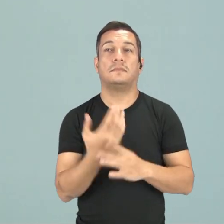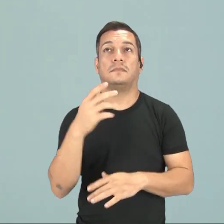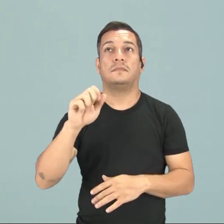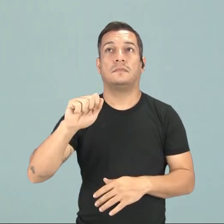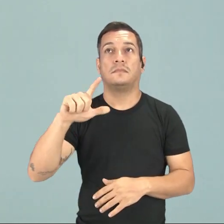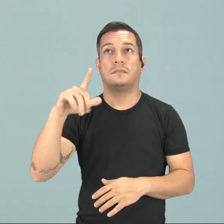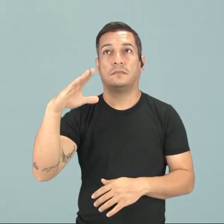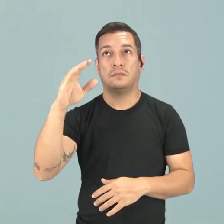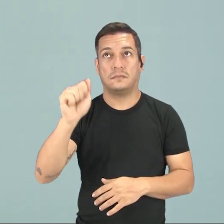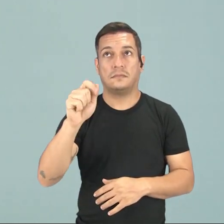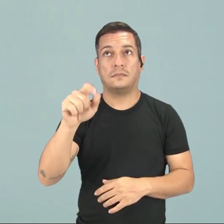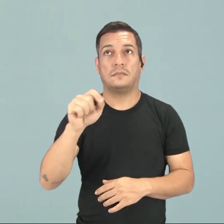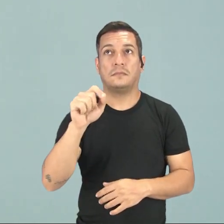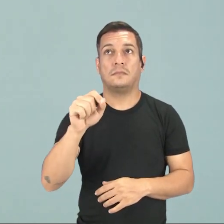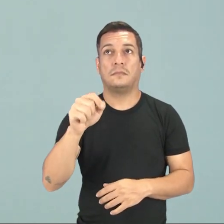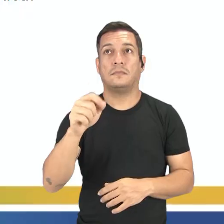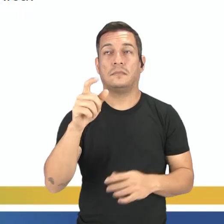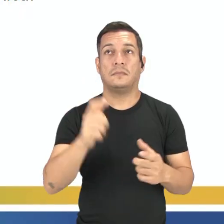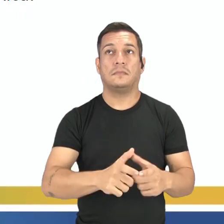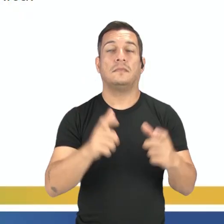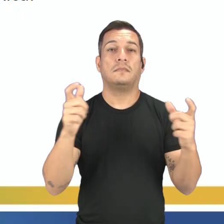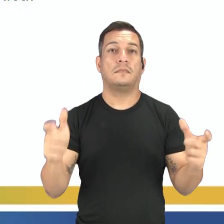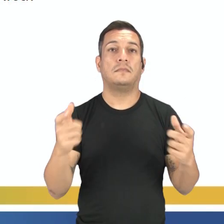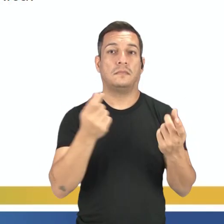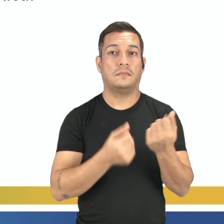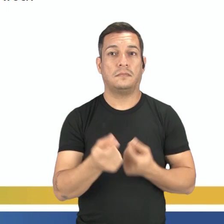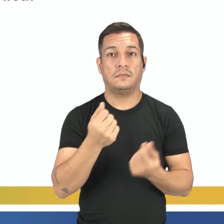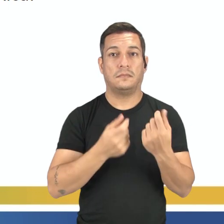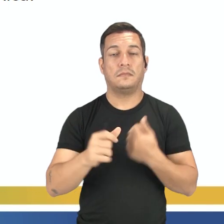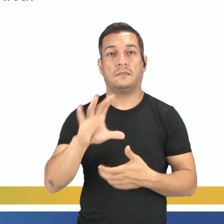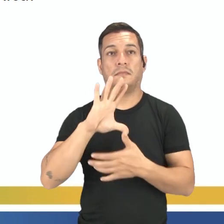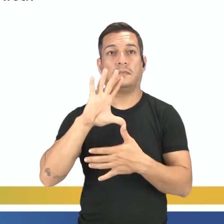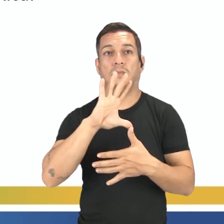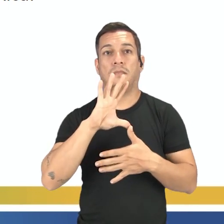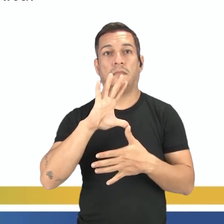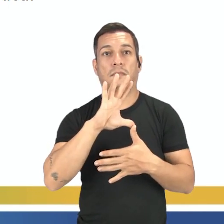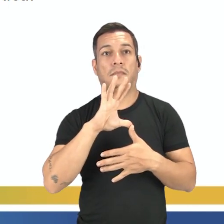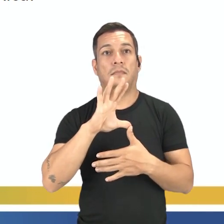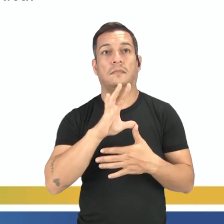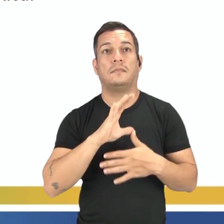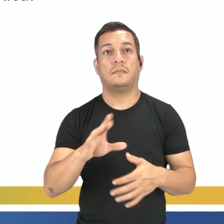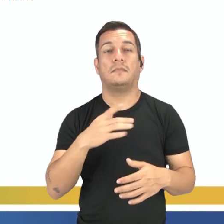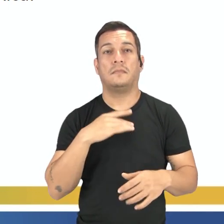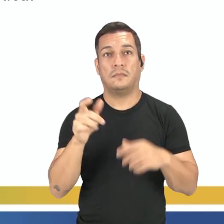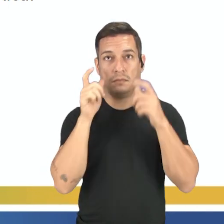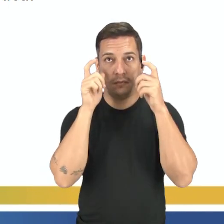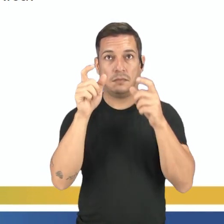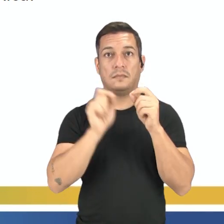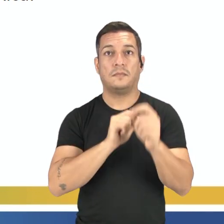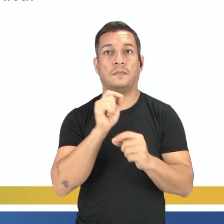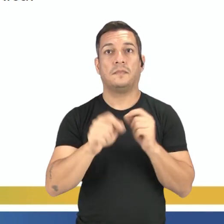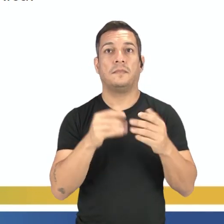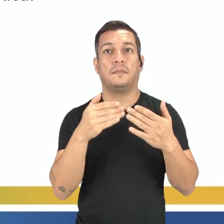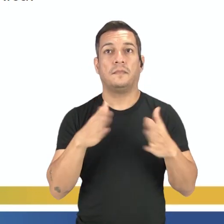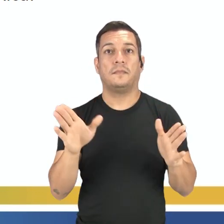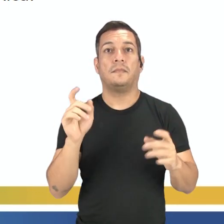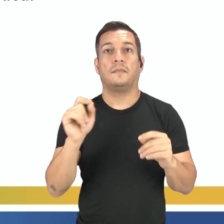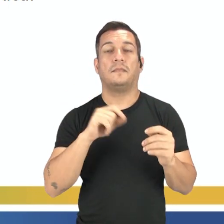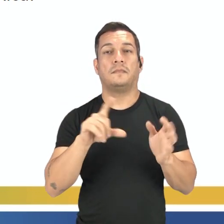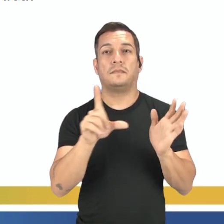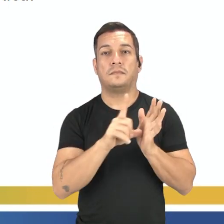ALCA por se tratar da maior economia da América, interessado na abertura total